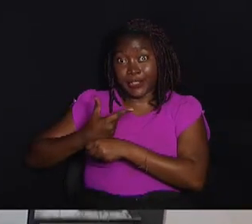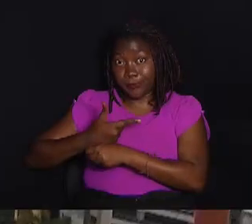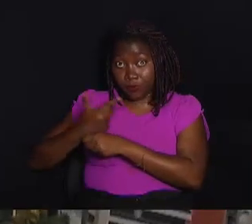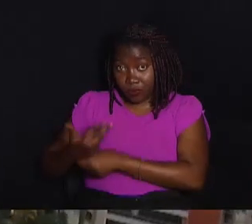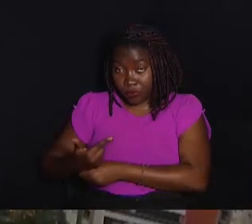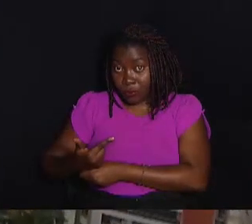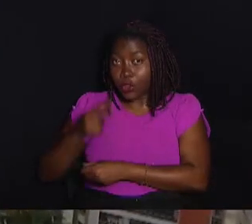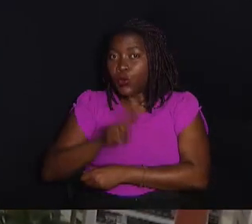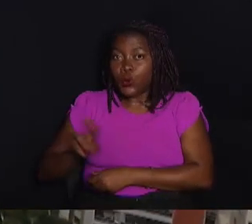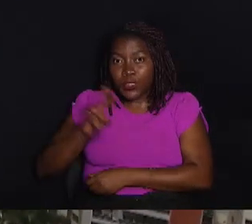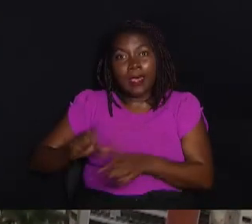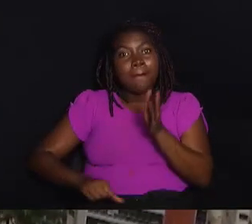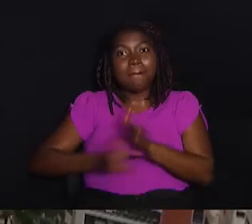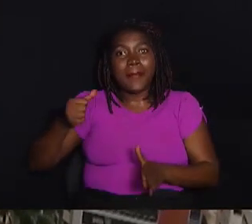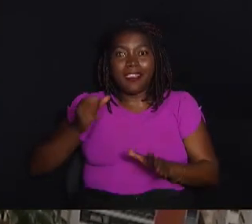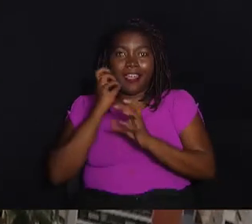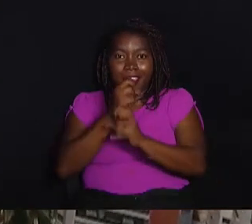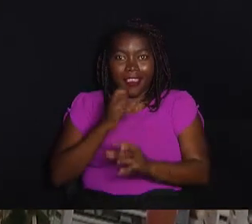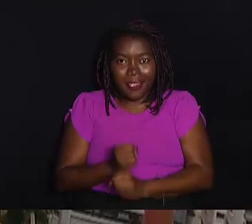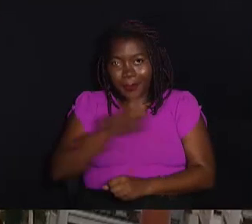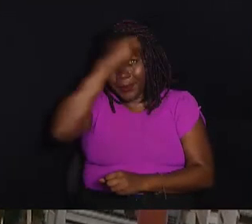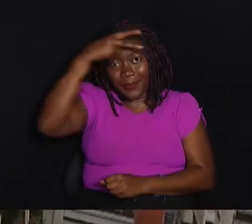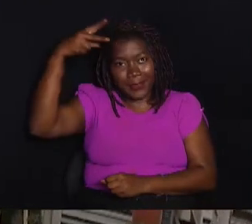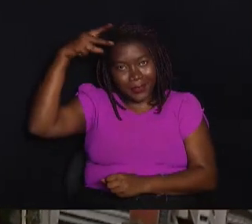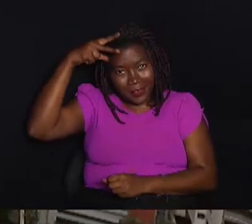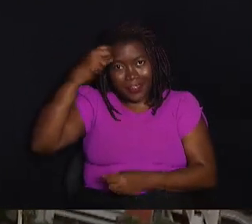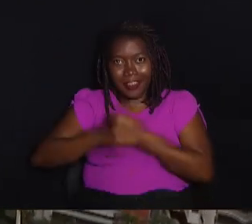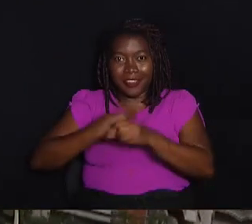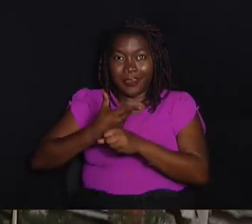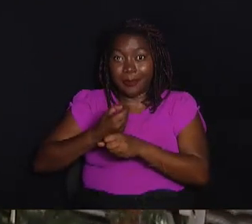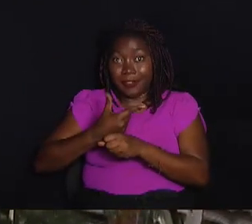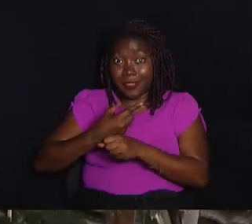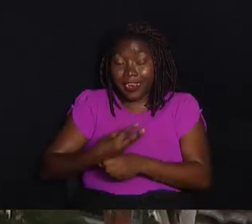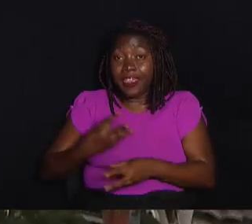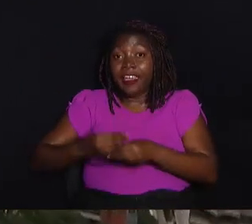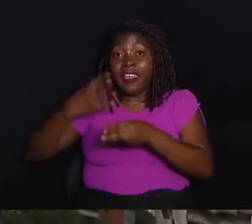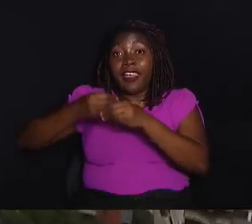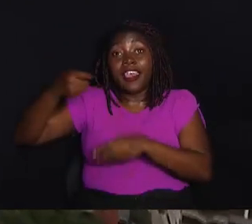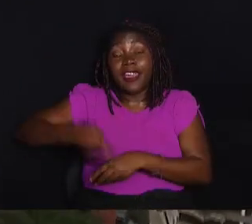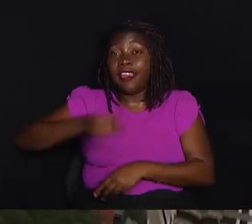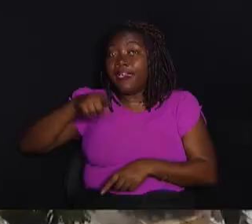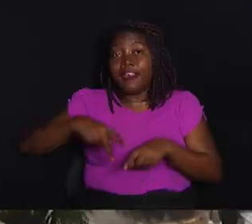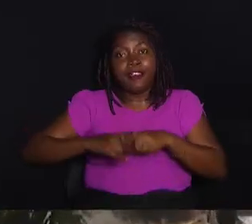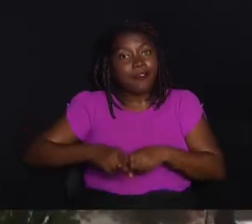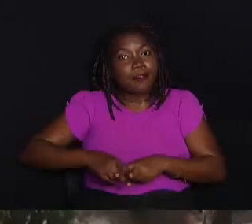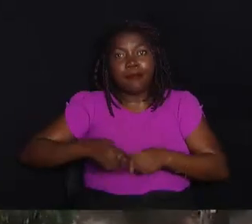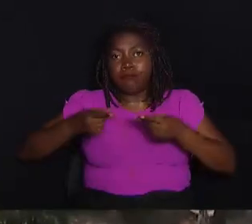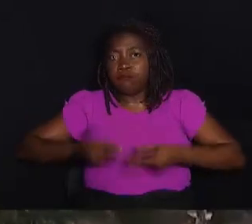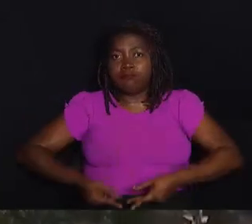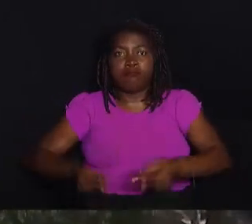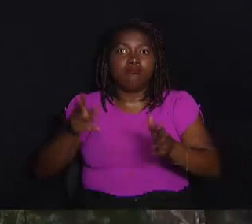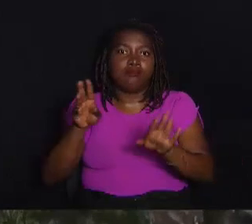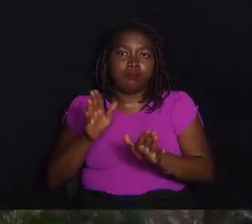pela primeira vez no orçamento Municipal de 2023 as emendas impositivas são uma ferramenta permanente dos vereadores a cada